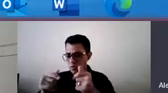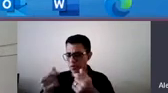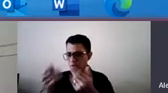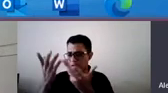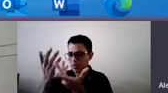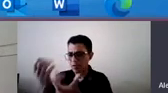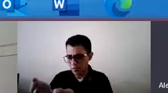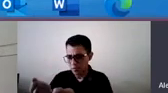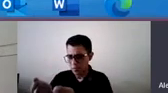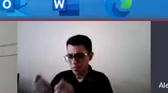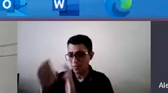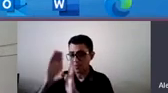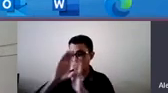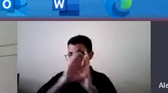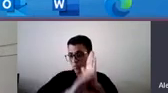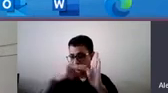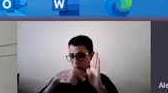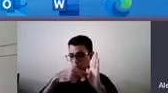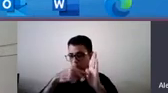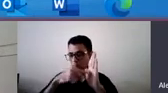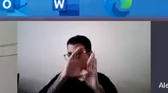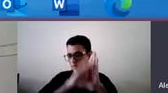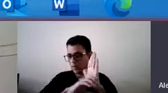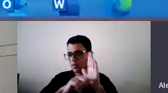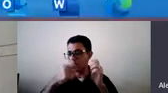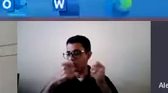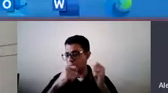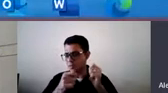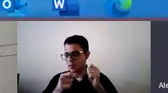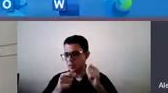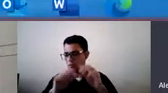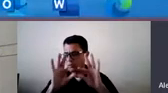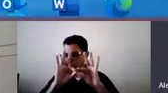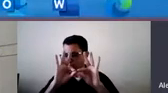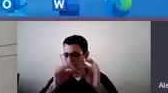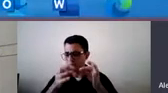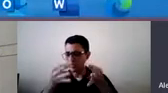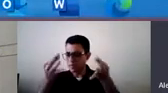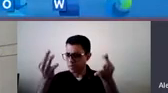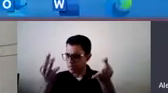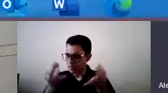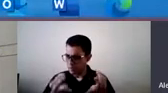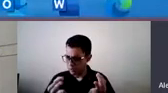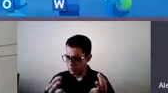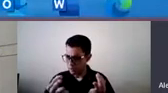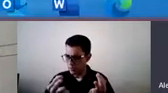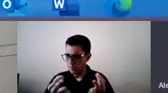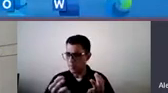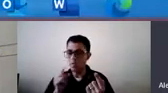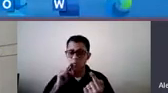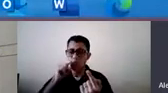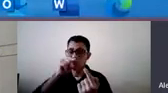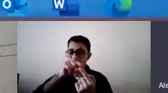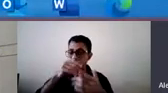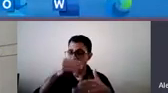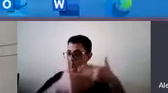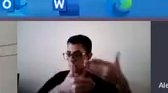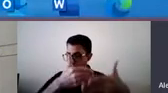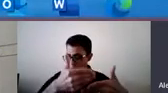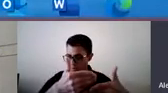em torno deste currículo ou nesse currículo precisa estar alinhado diretamente ao